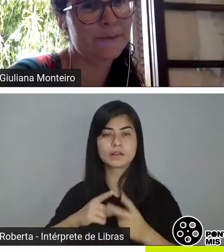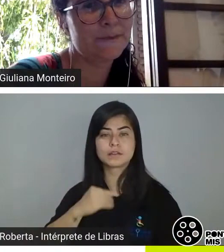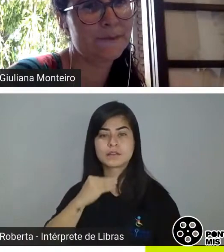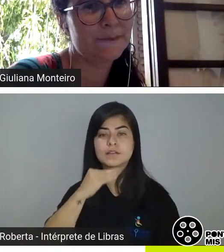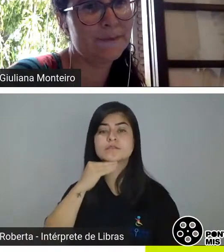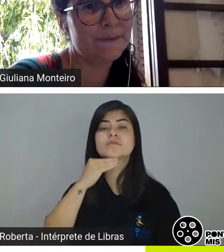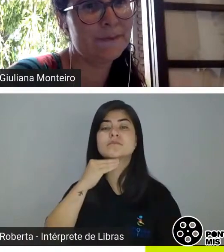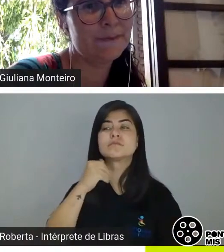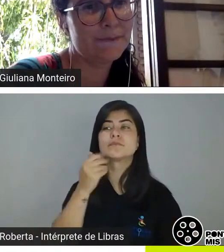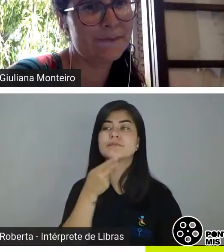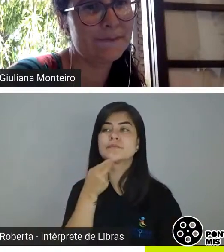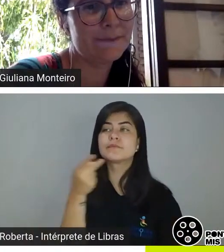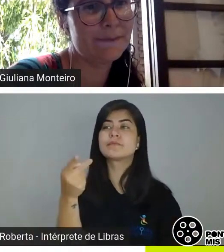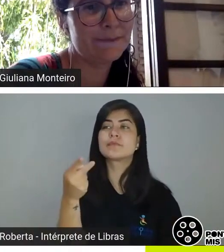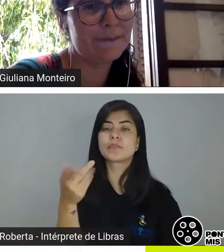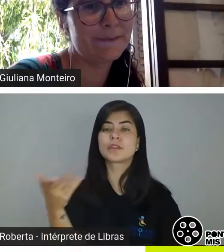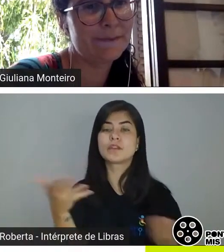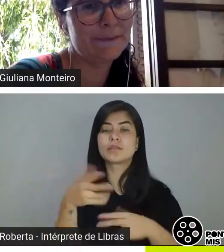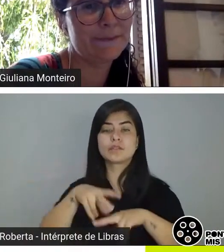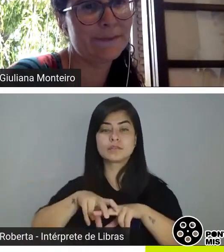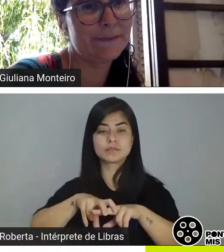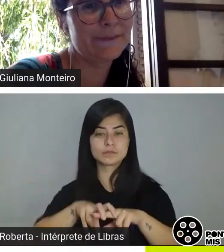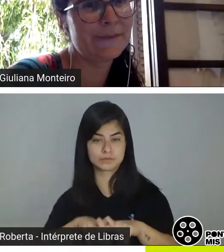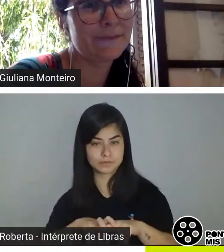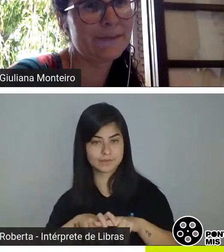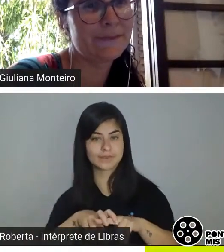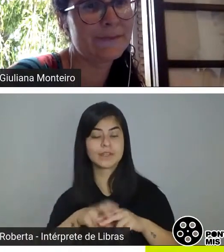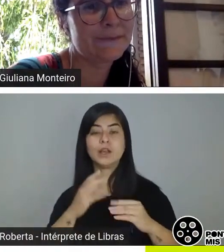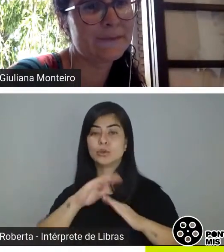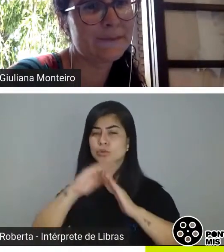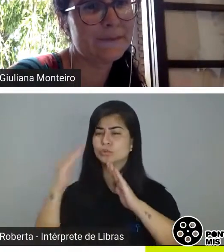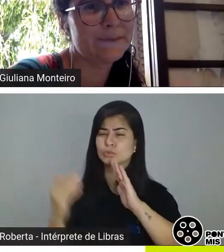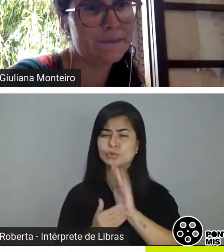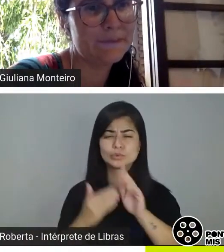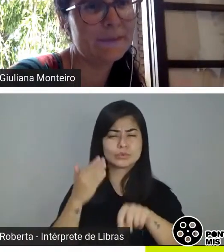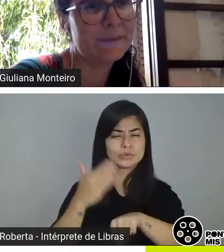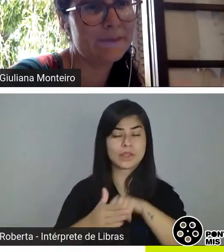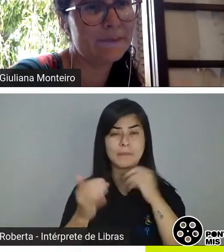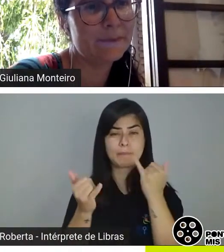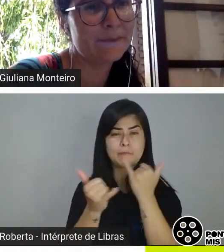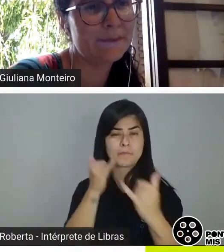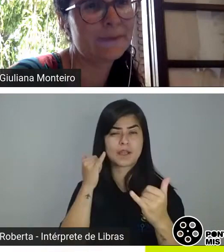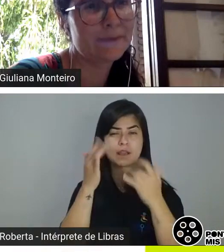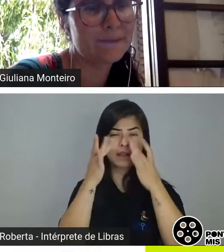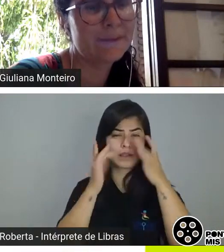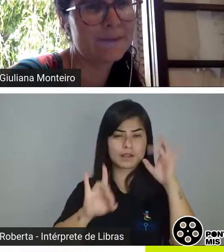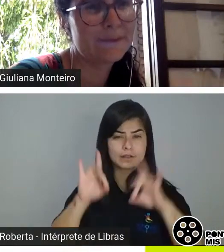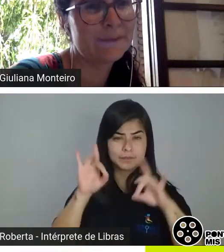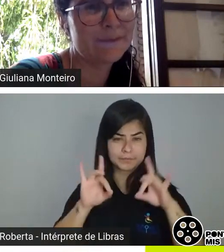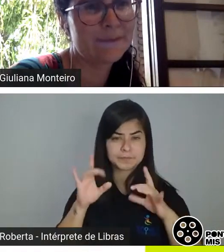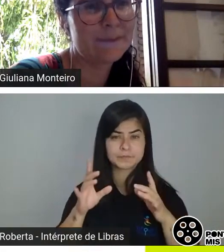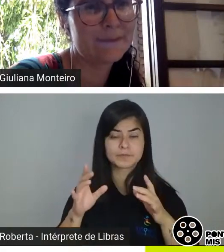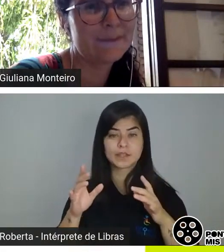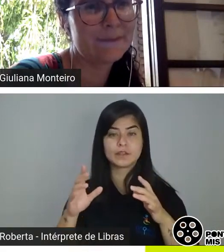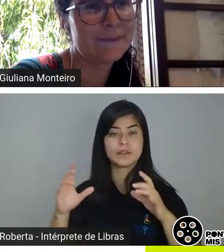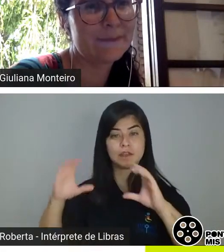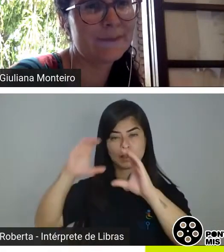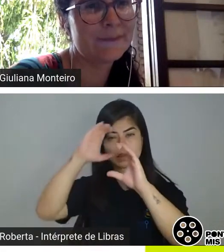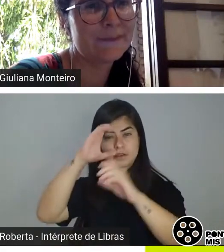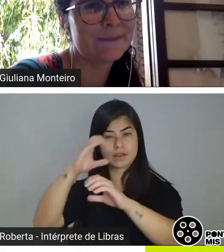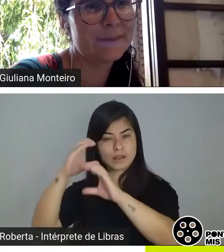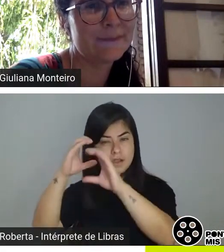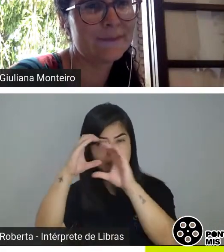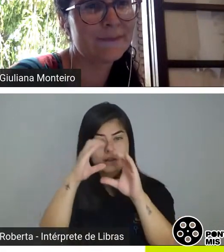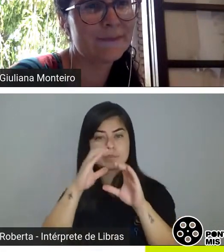e diz não sei o quê, agora senta e diz não sei o quê, é assim, mais pelo teatro, e aí a câmera vai cobrindo meio aquilo,